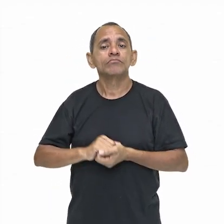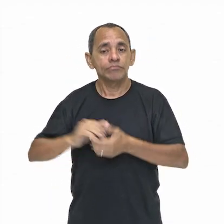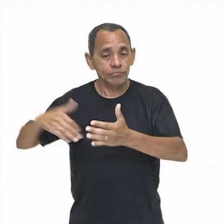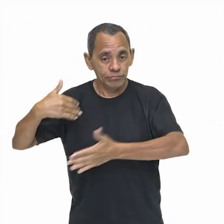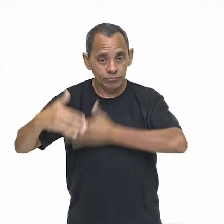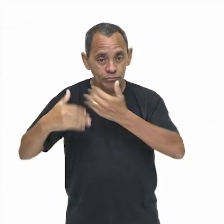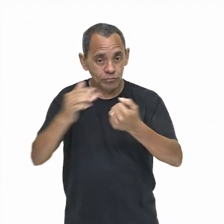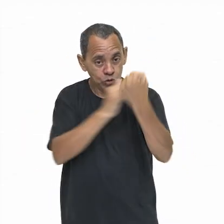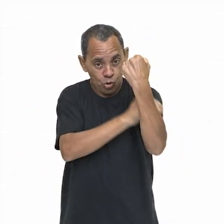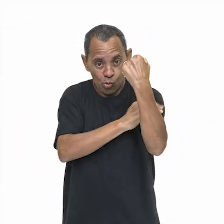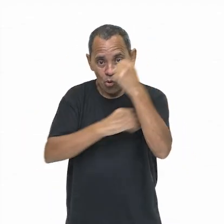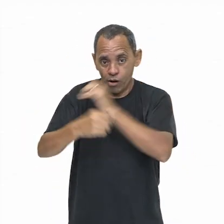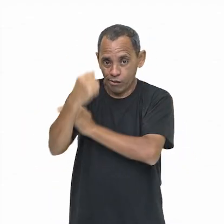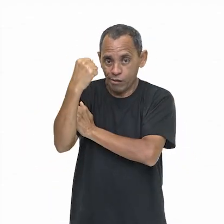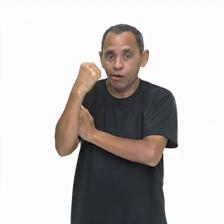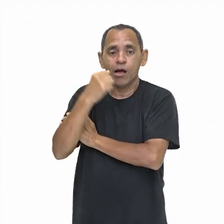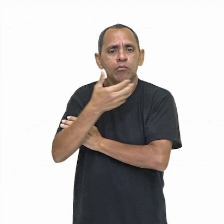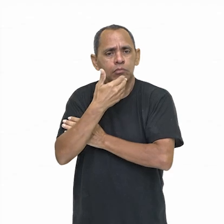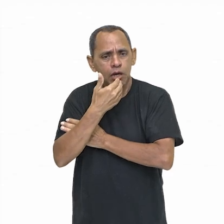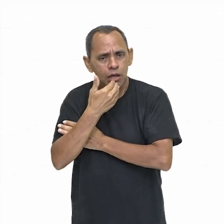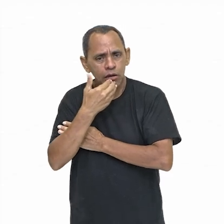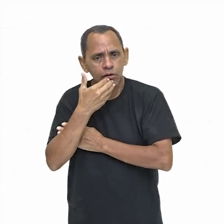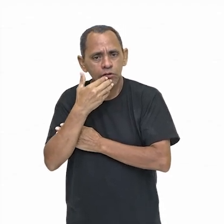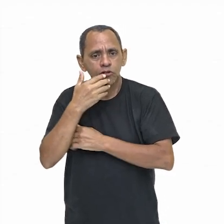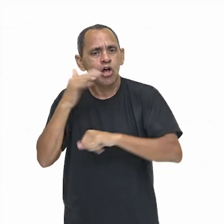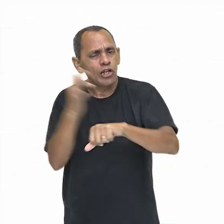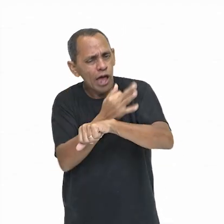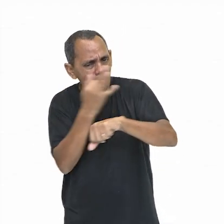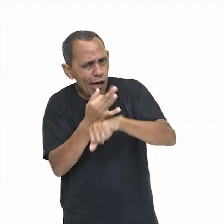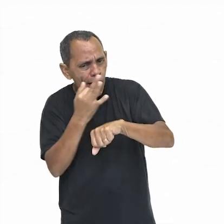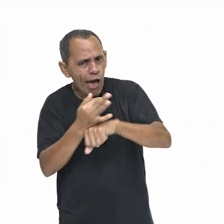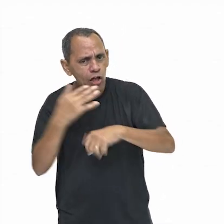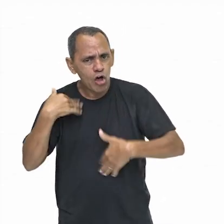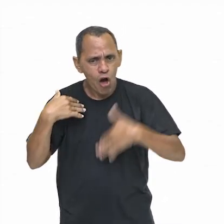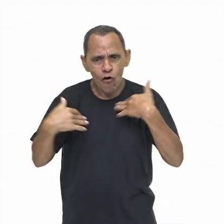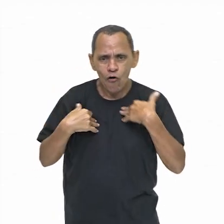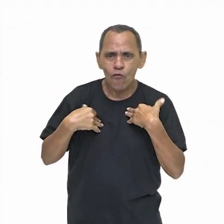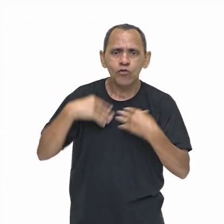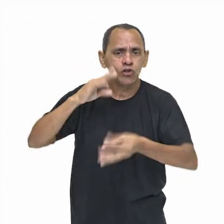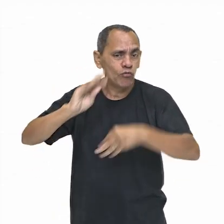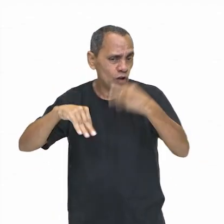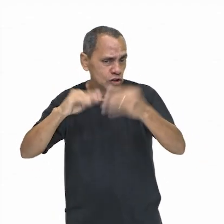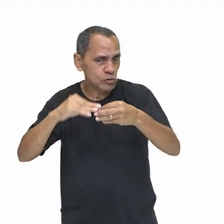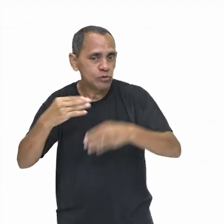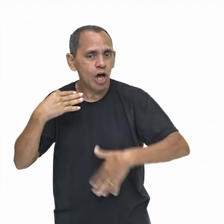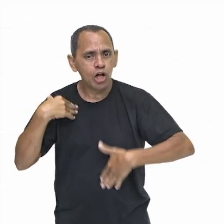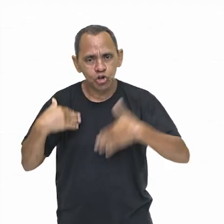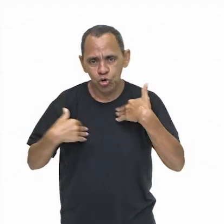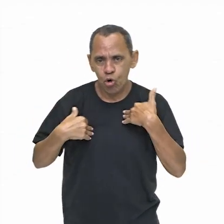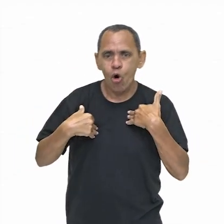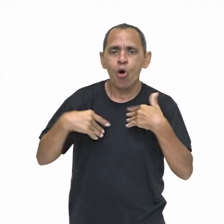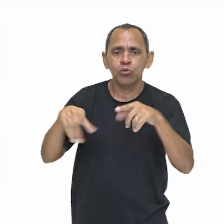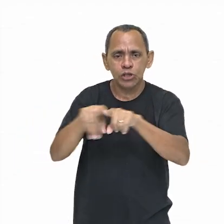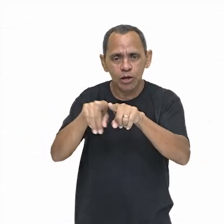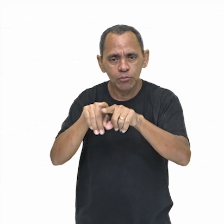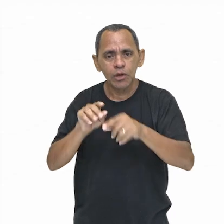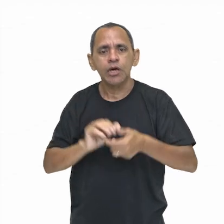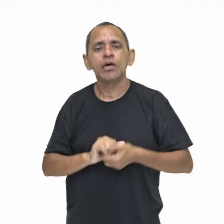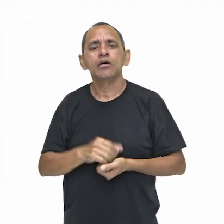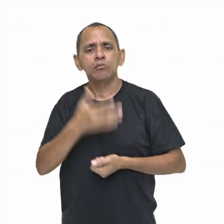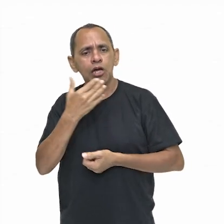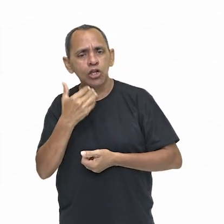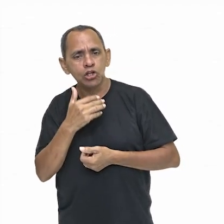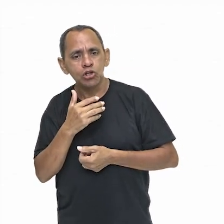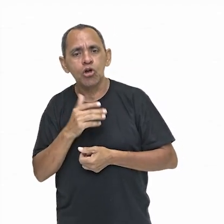força muscular, melhora da resistência física, aumento da flexibilidade e mobilidade, melhora da